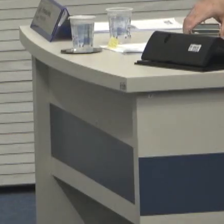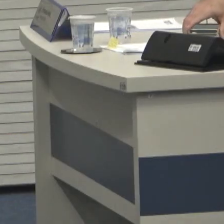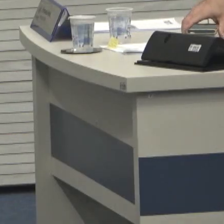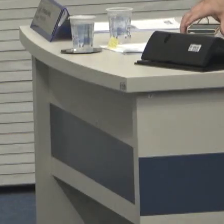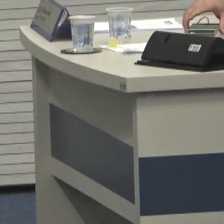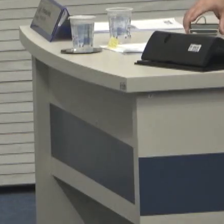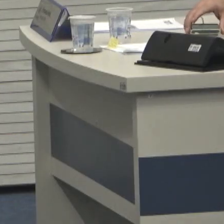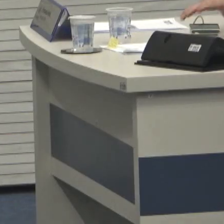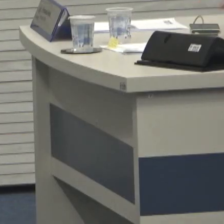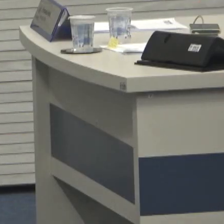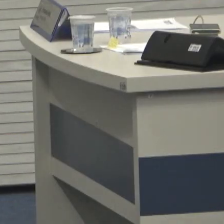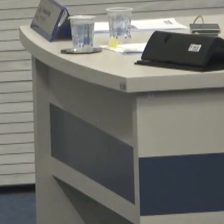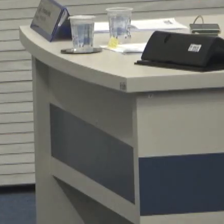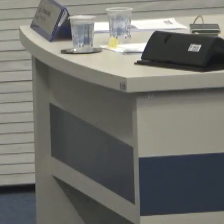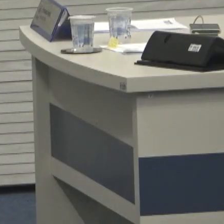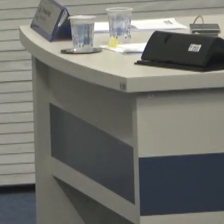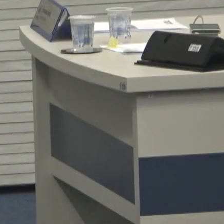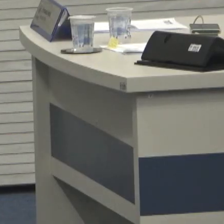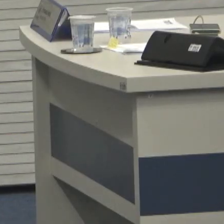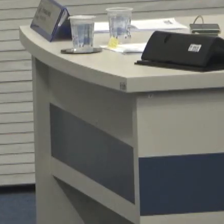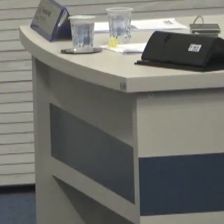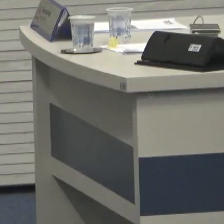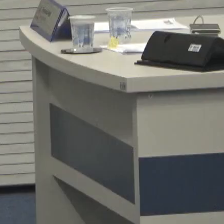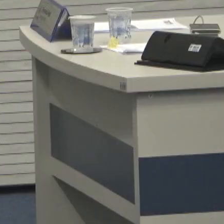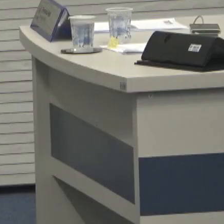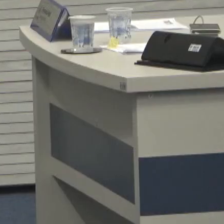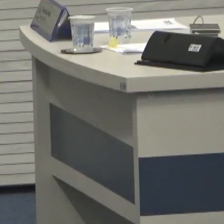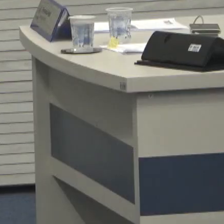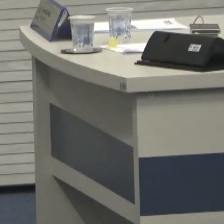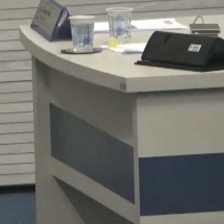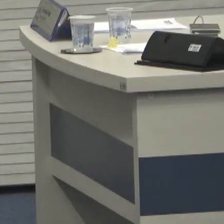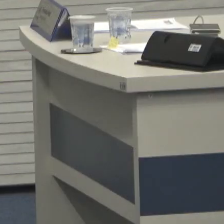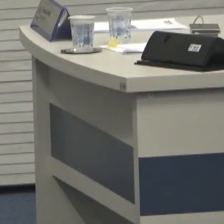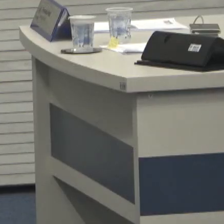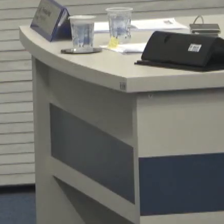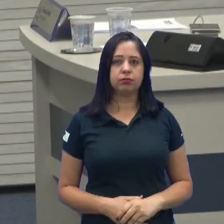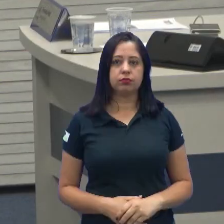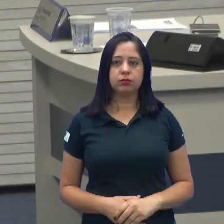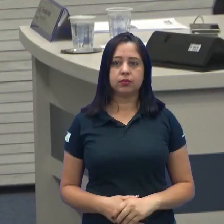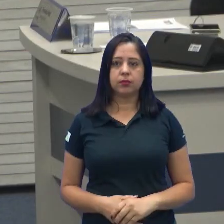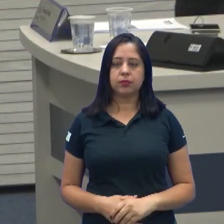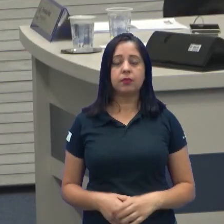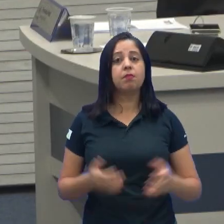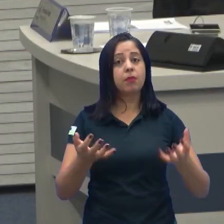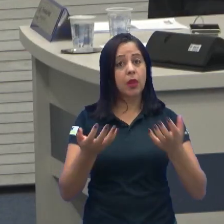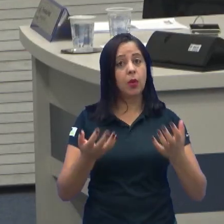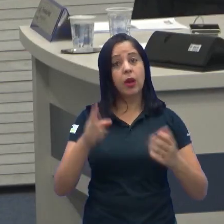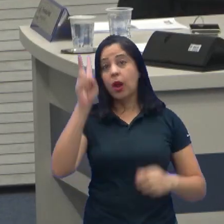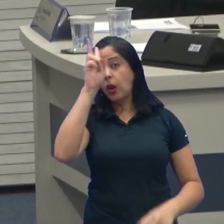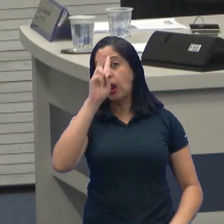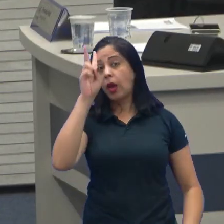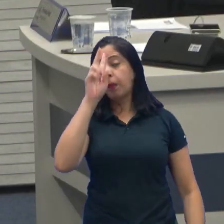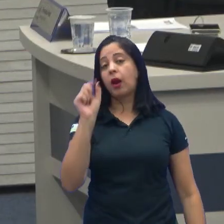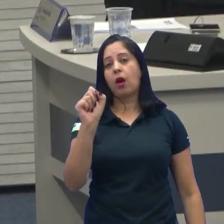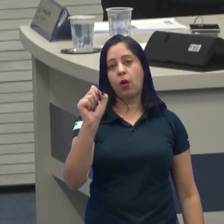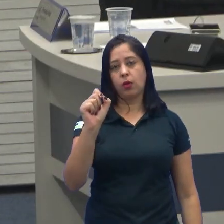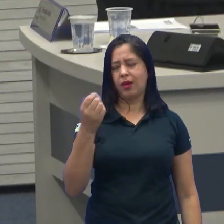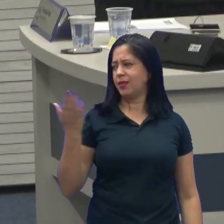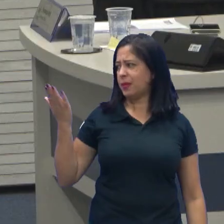mérito das duas matérias, mas eu queria relembrar aqui que nós, lá